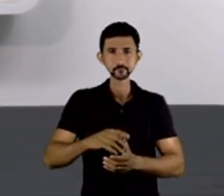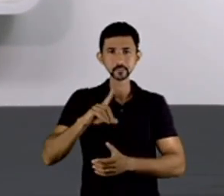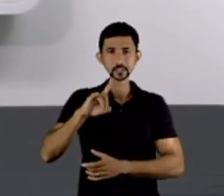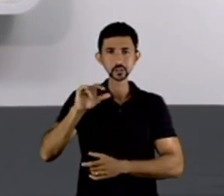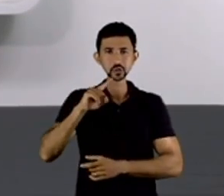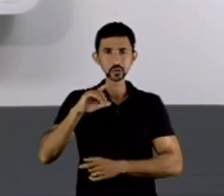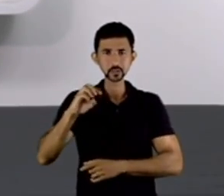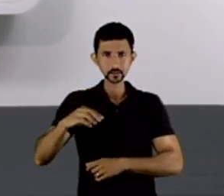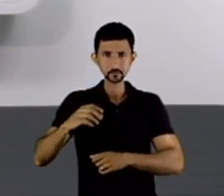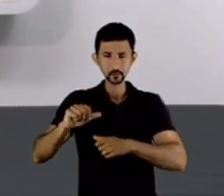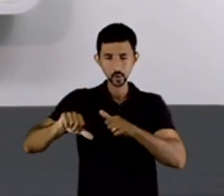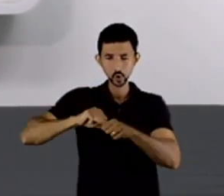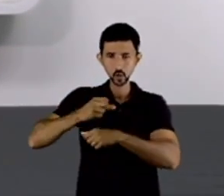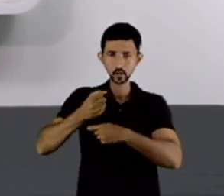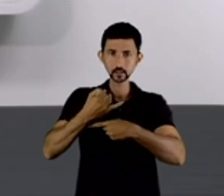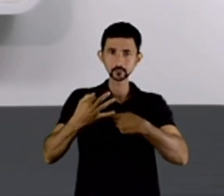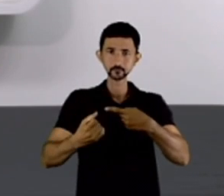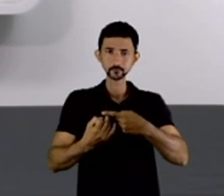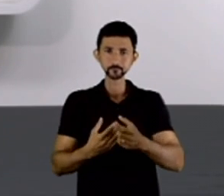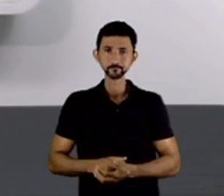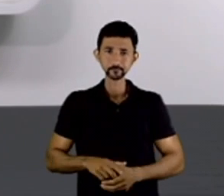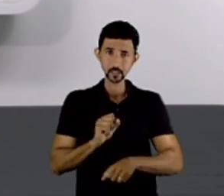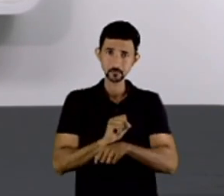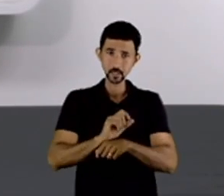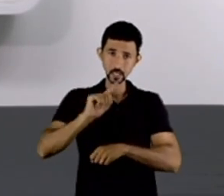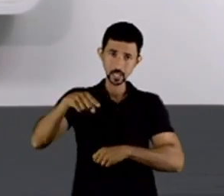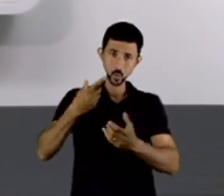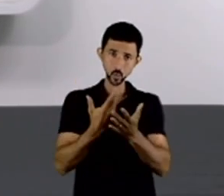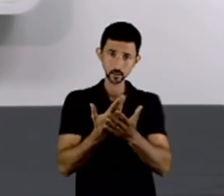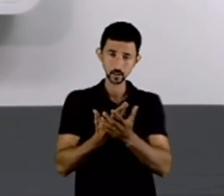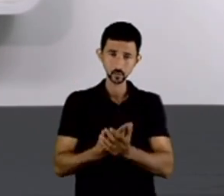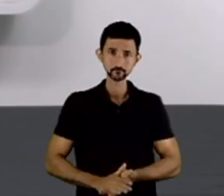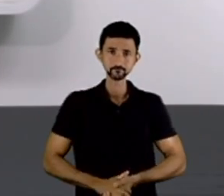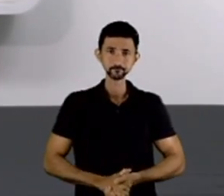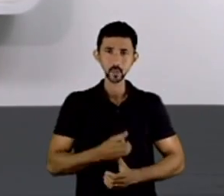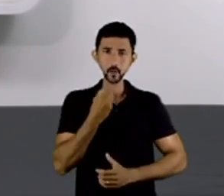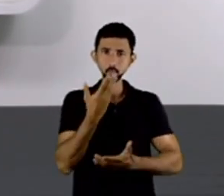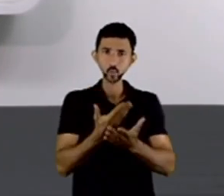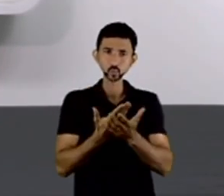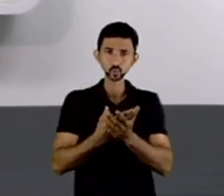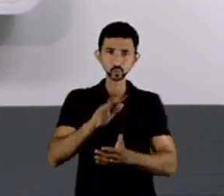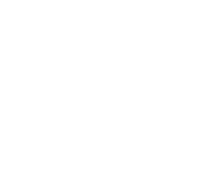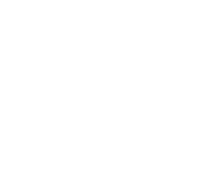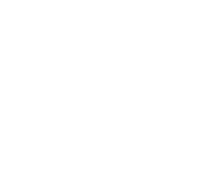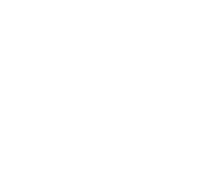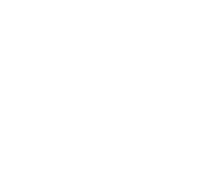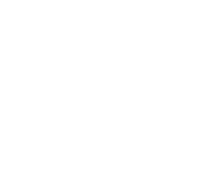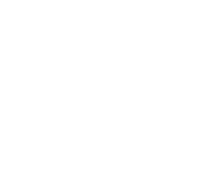periódica para a fração geratriz. Então, te aguardo até a próxima aula. Bons estudos!